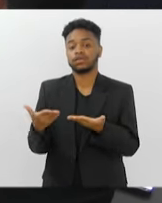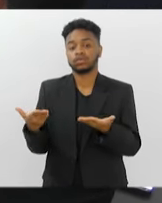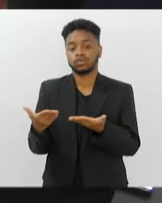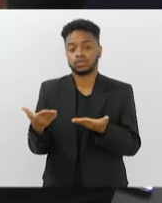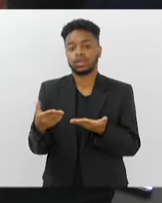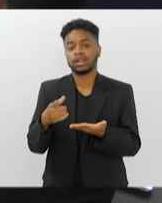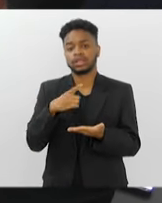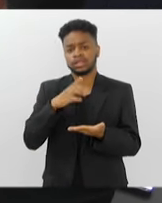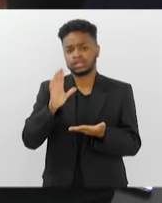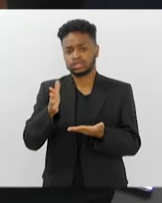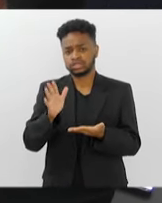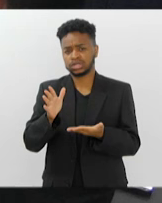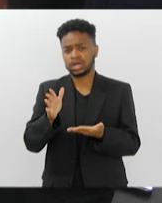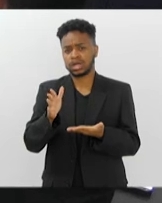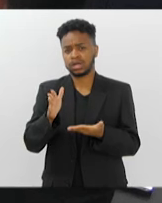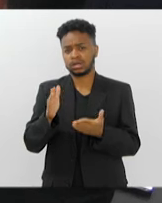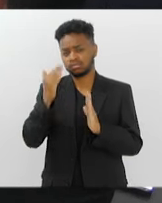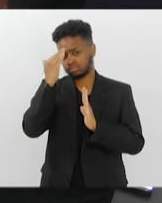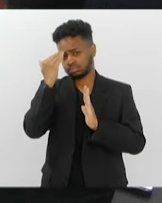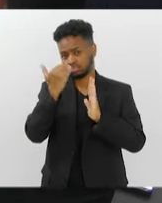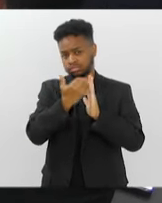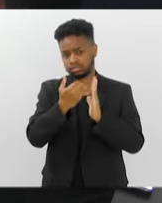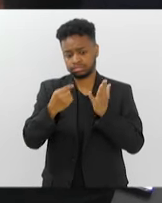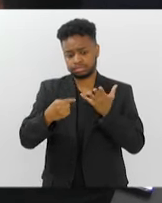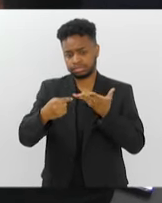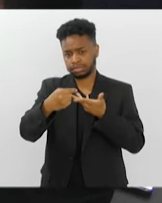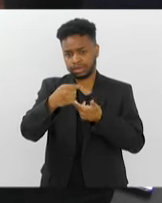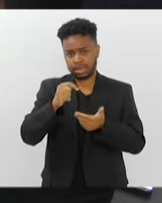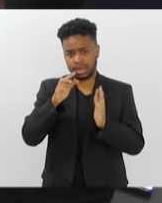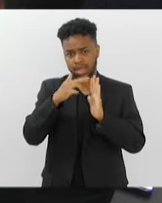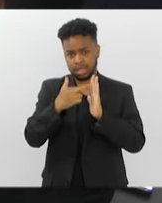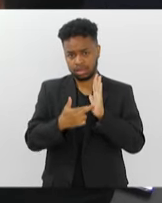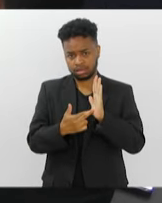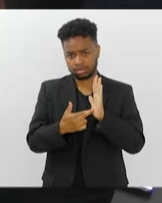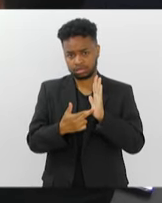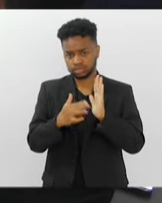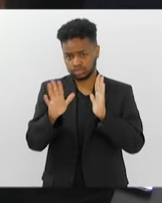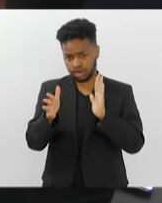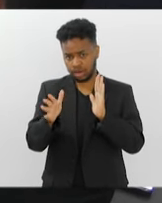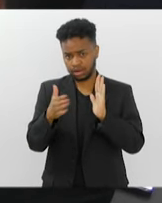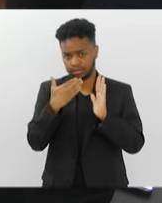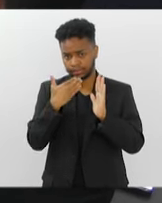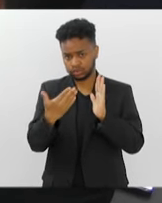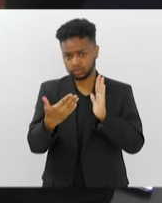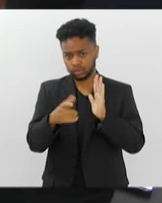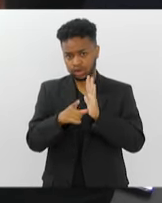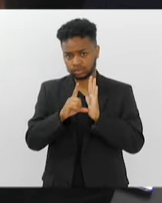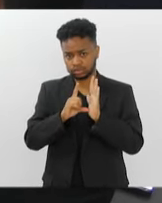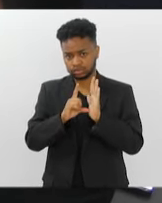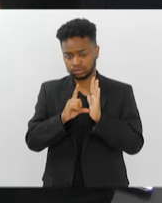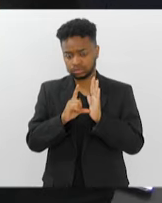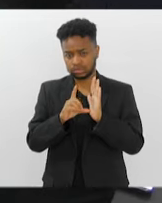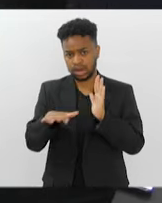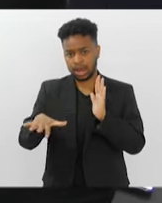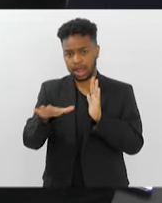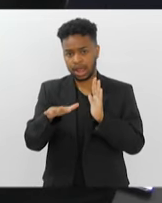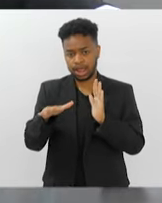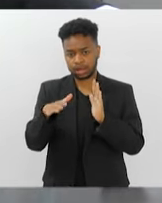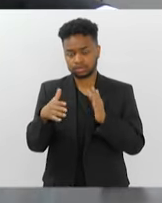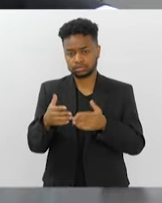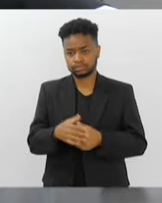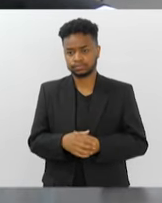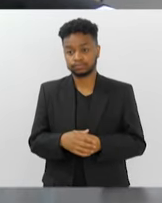havia perspectiva de cumprimento dessas determinações isso já vinha sendo observado pela pelo Setor de Diversões do corpo